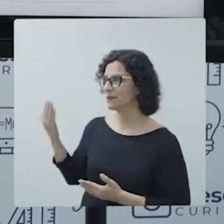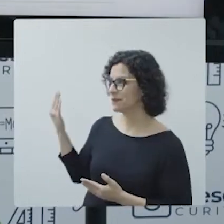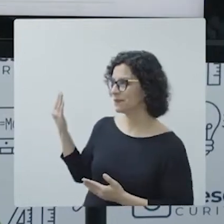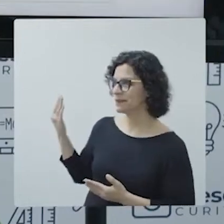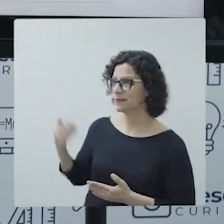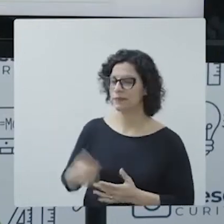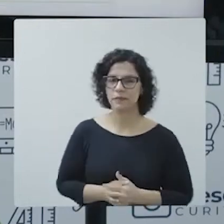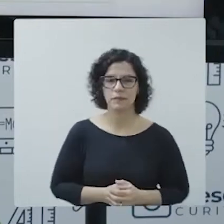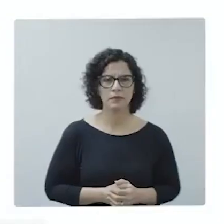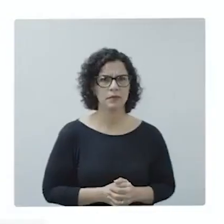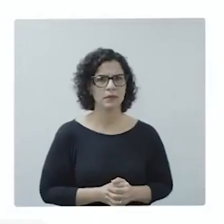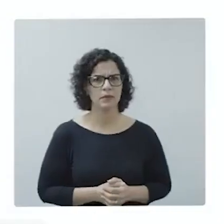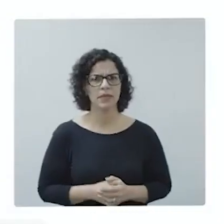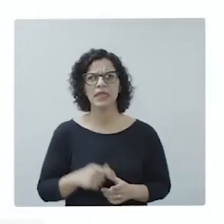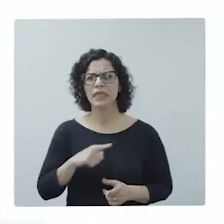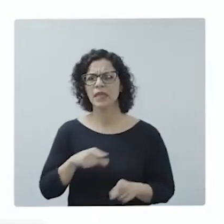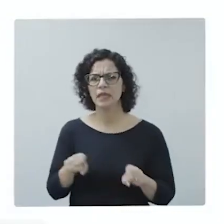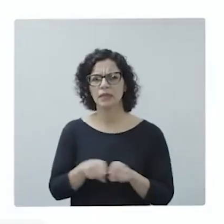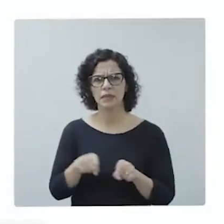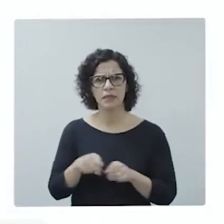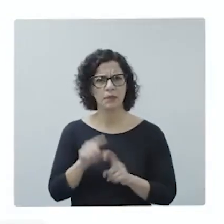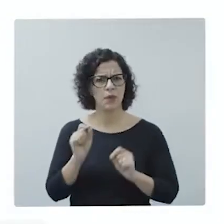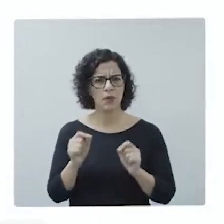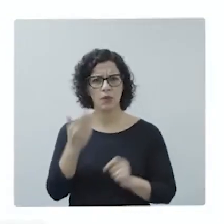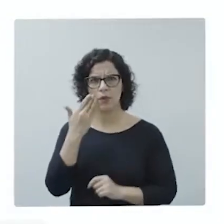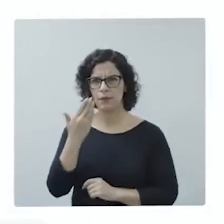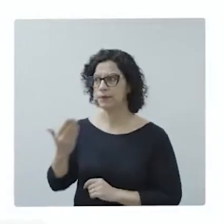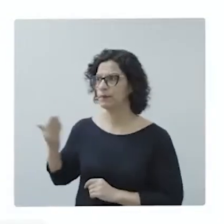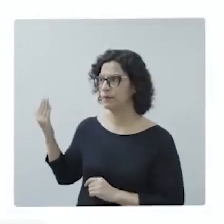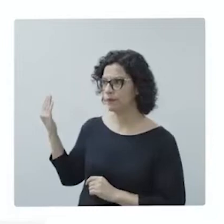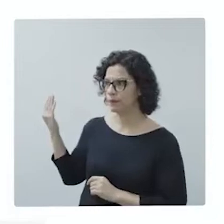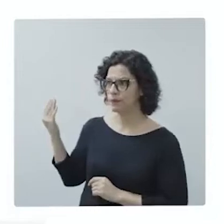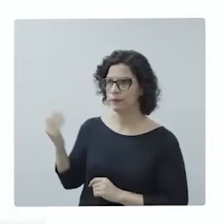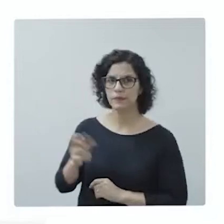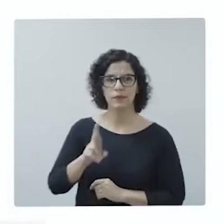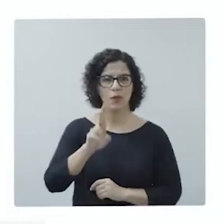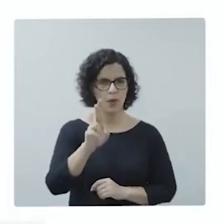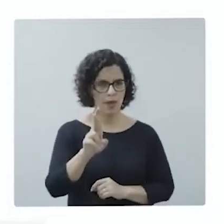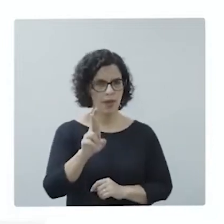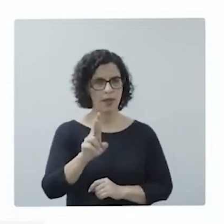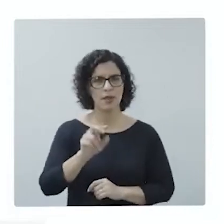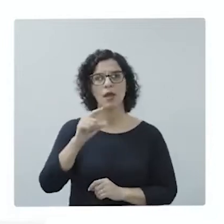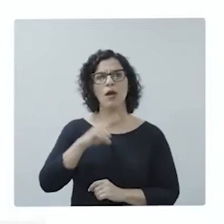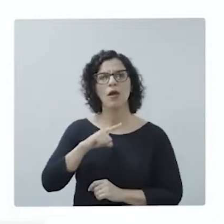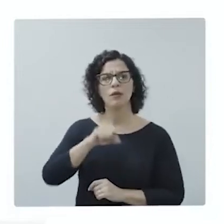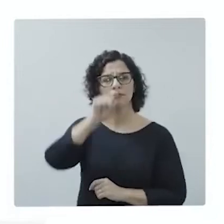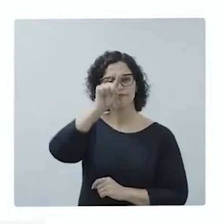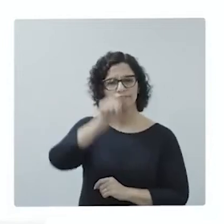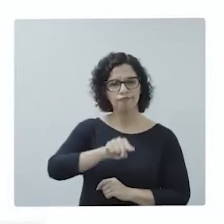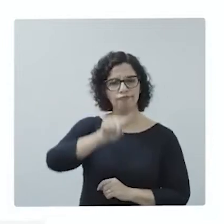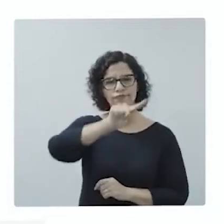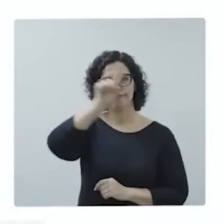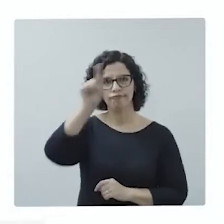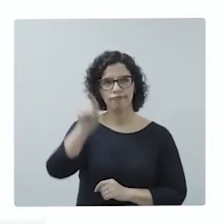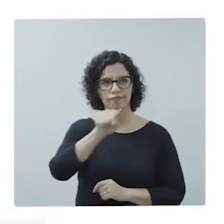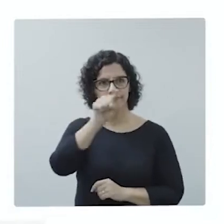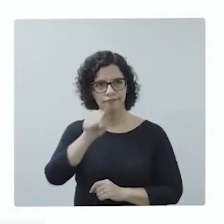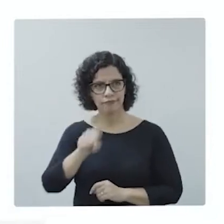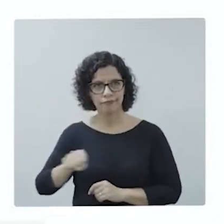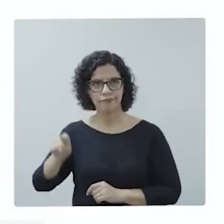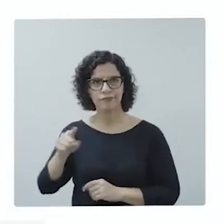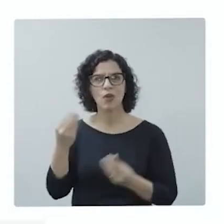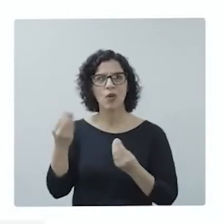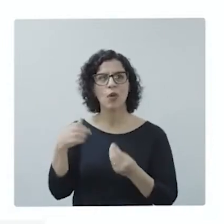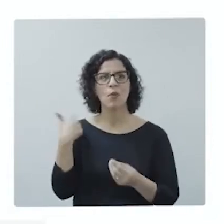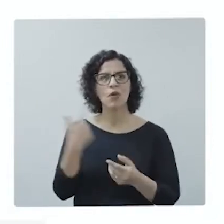na tela. O que nós temos? A letrinha R e as setas indicando